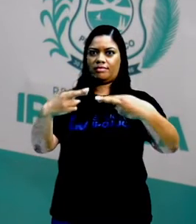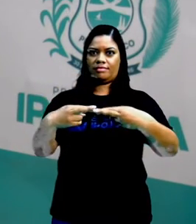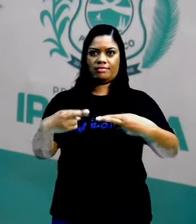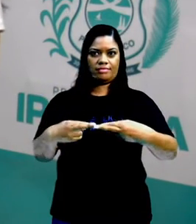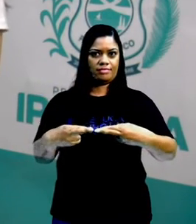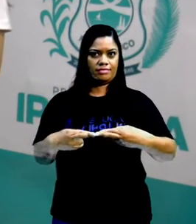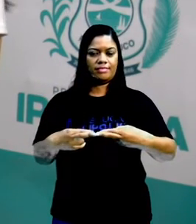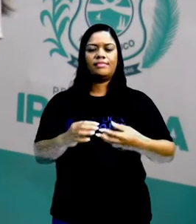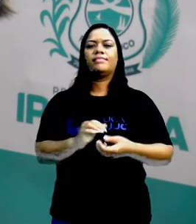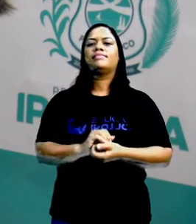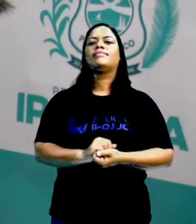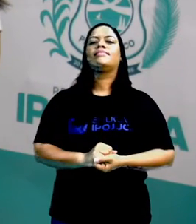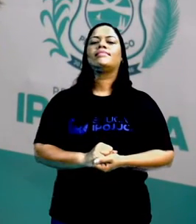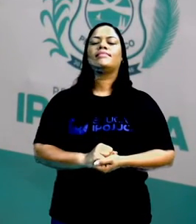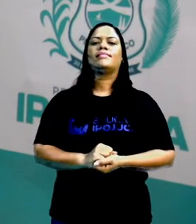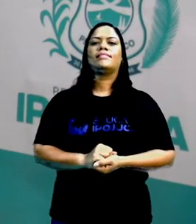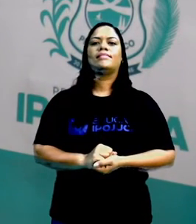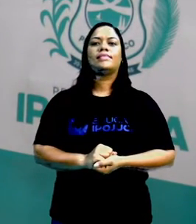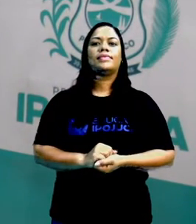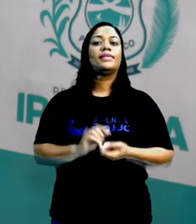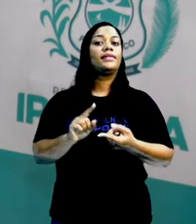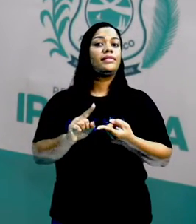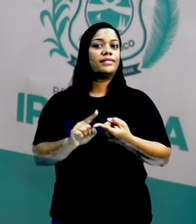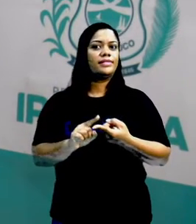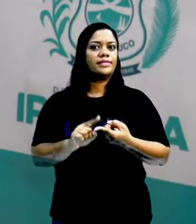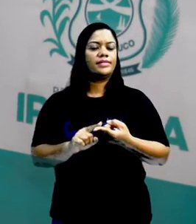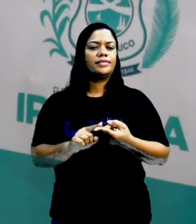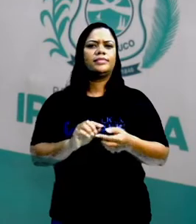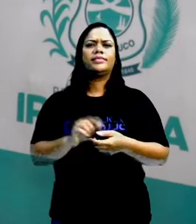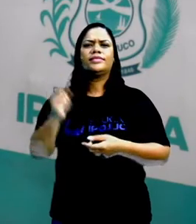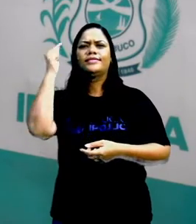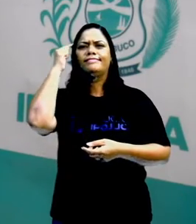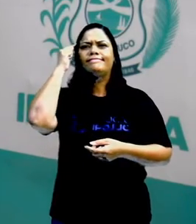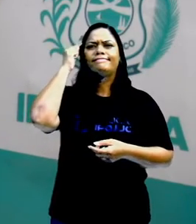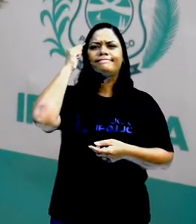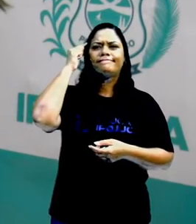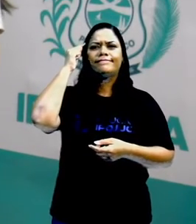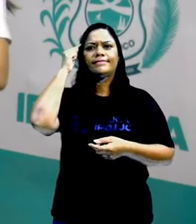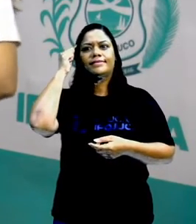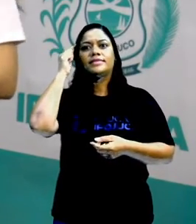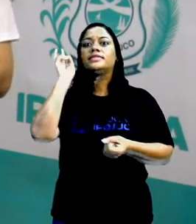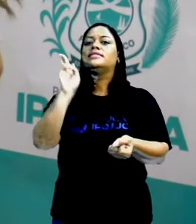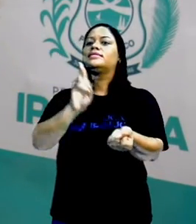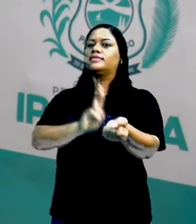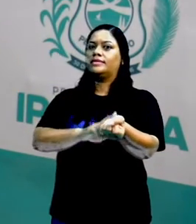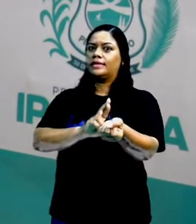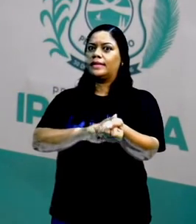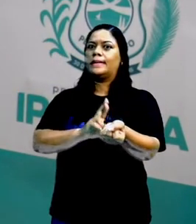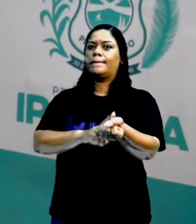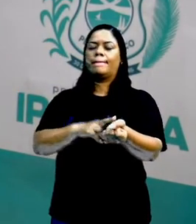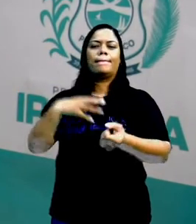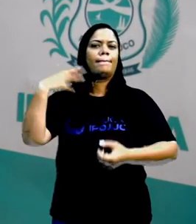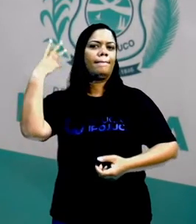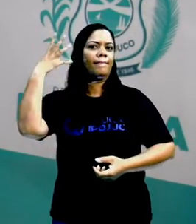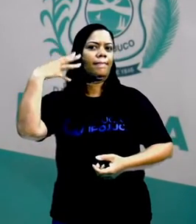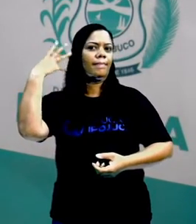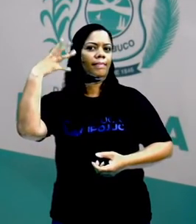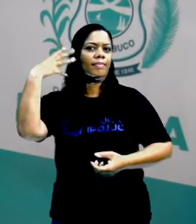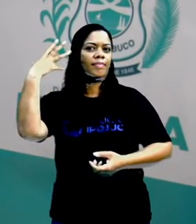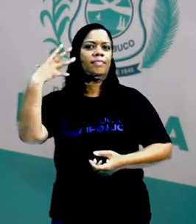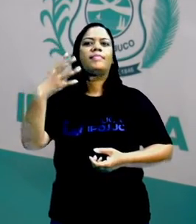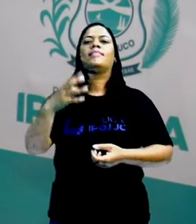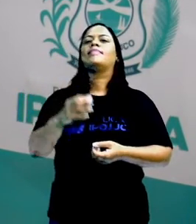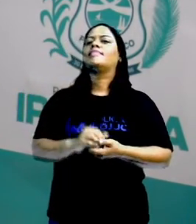não apresentam rimas, né? E muitas vezes há uma preocupação com o ritmo, a musicalidade do